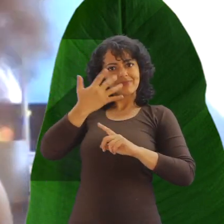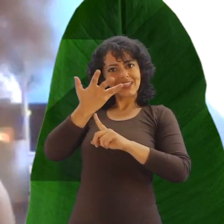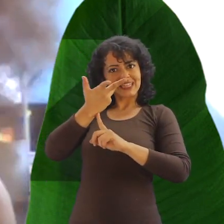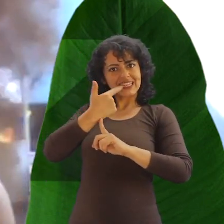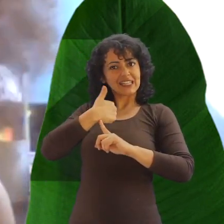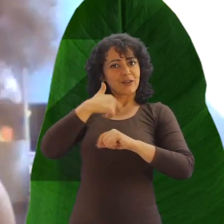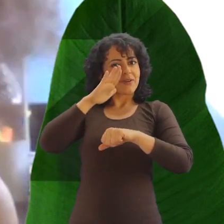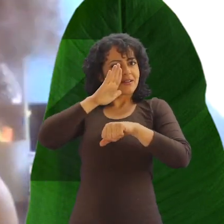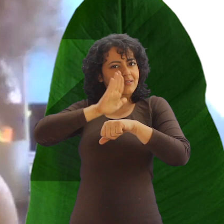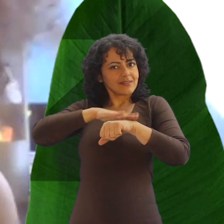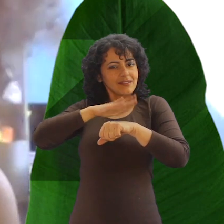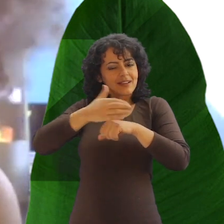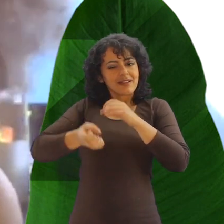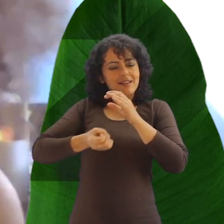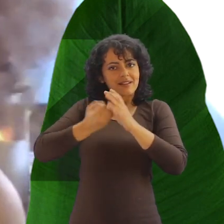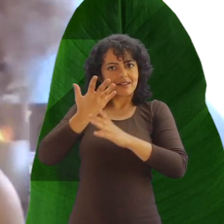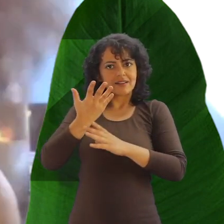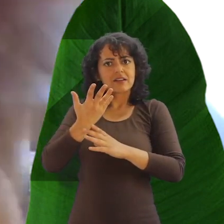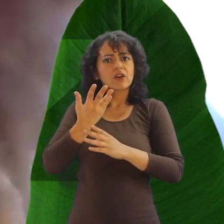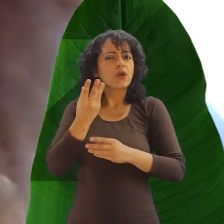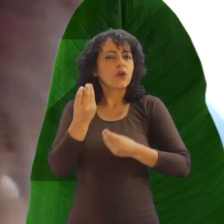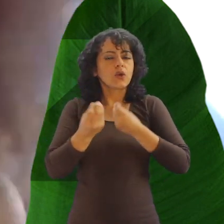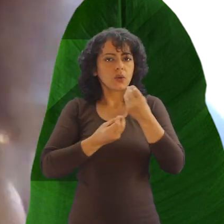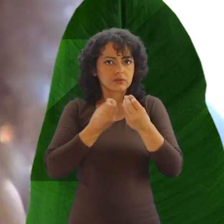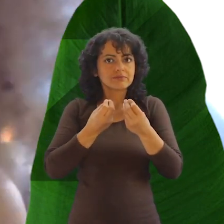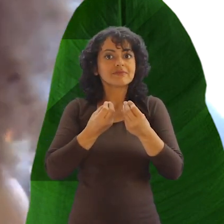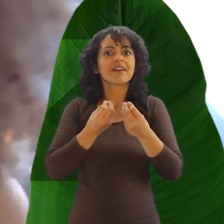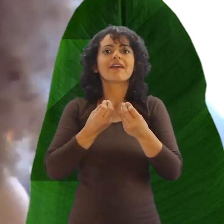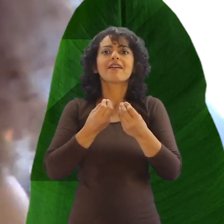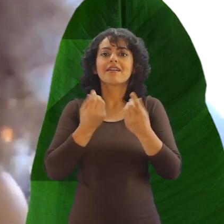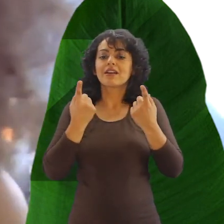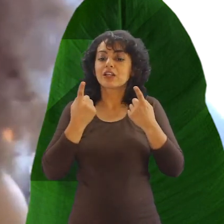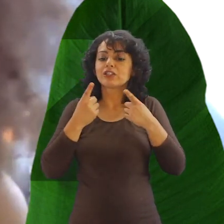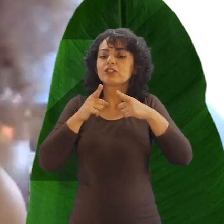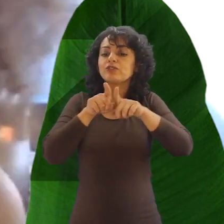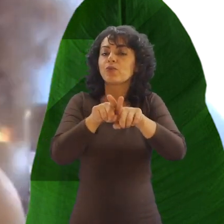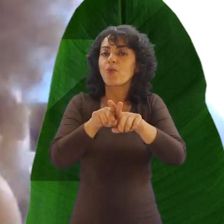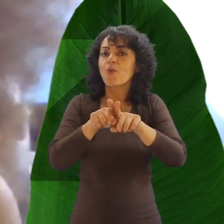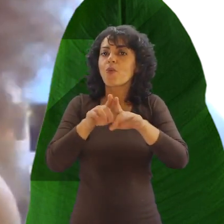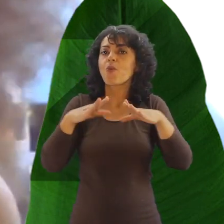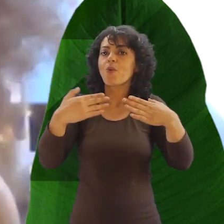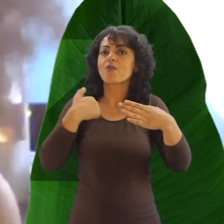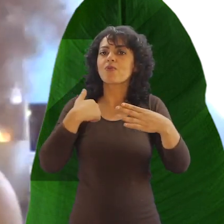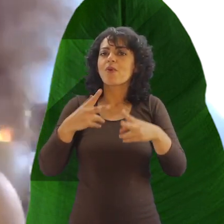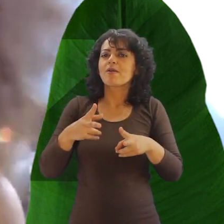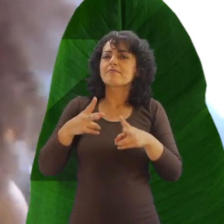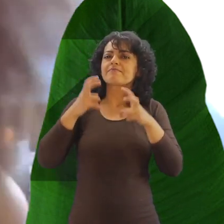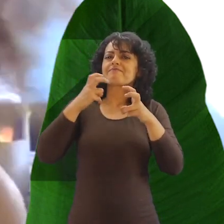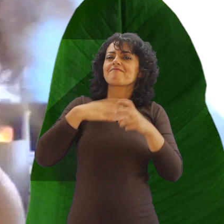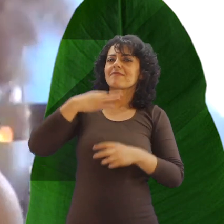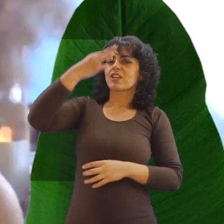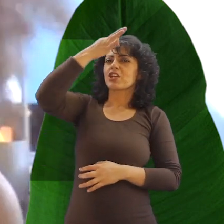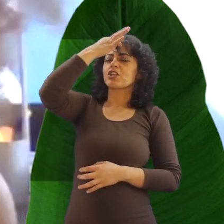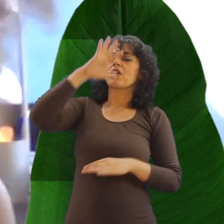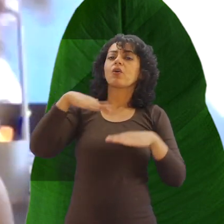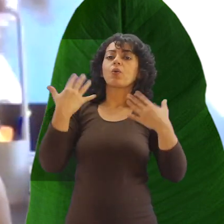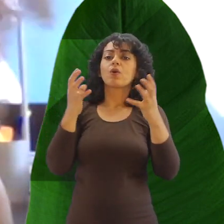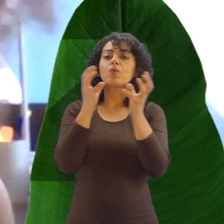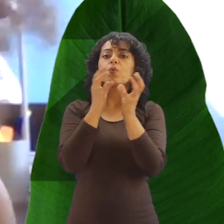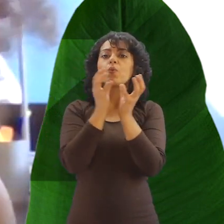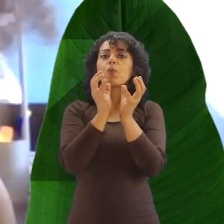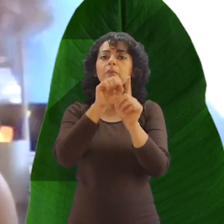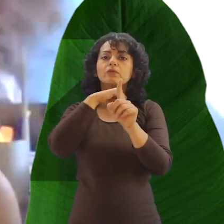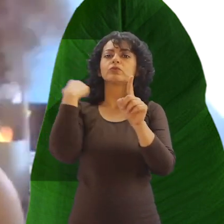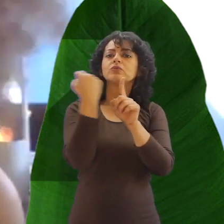autoral acontece junto do meu entendimento político sobre qual grupo social e racial eu